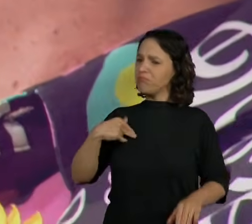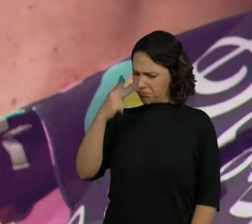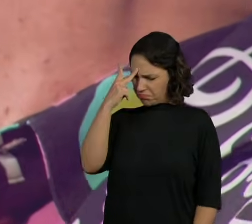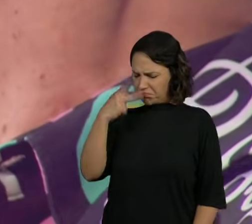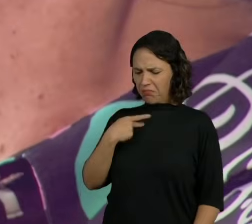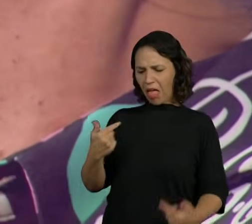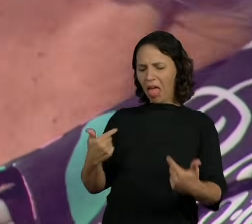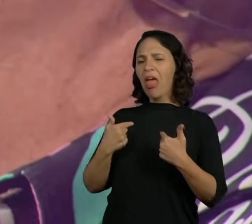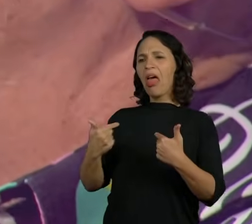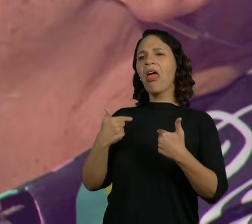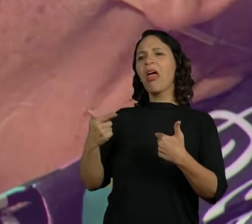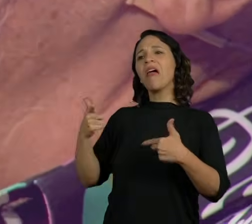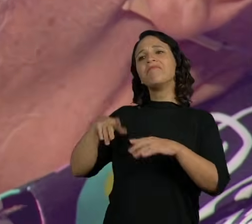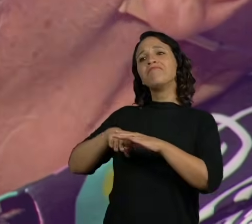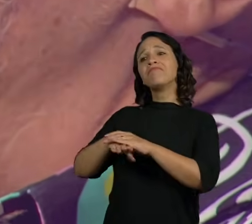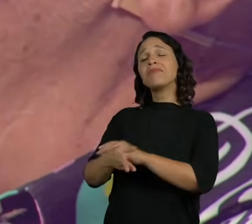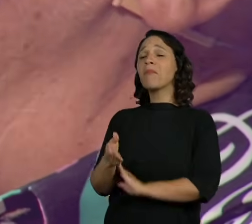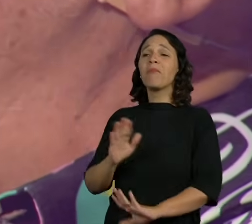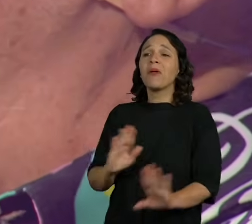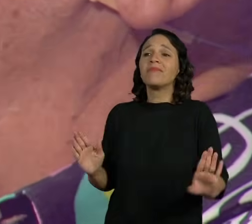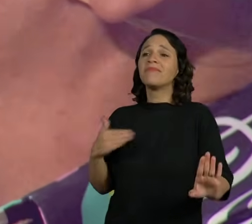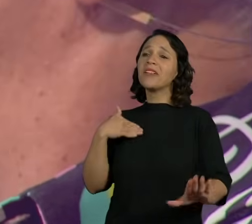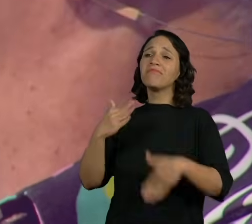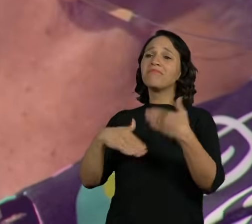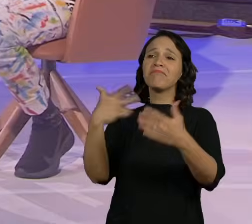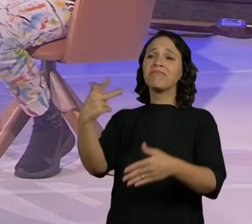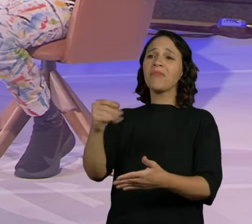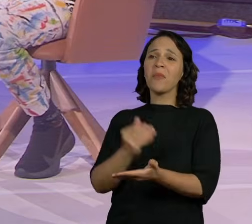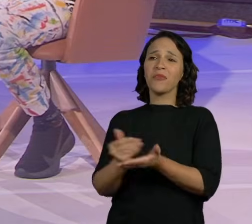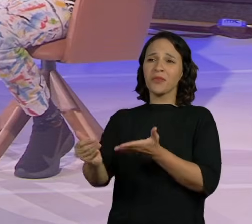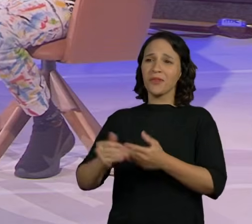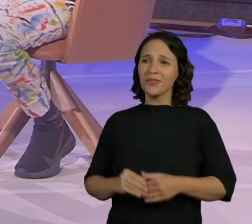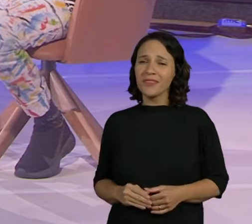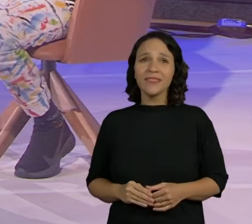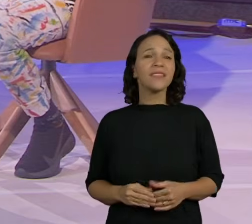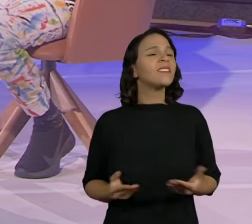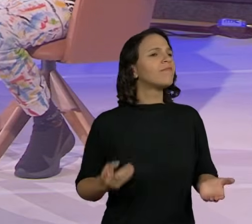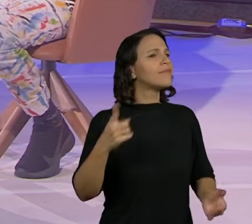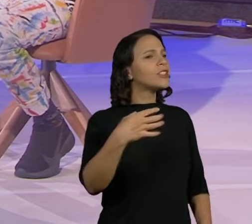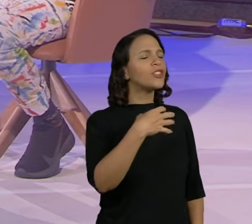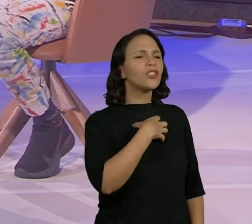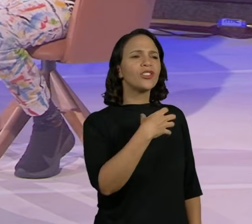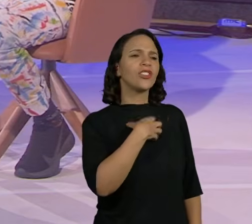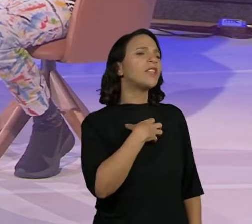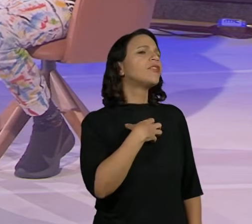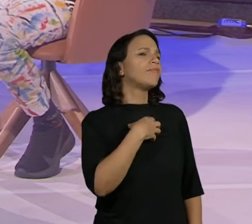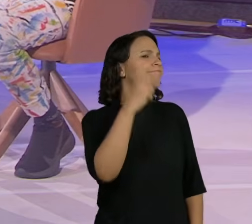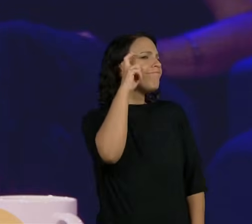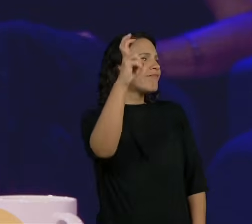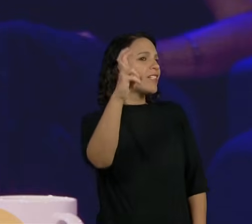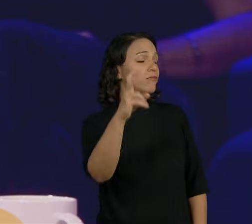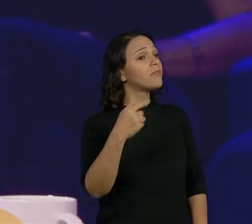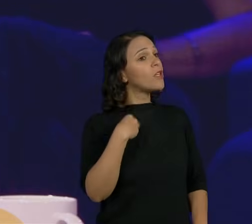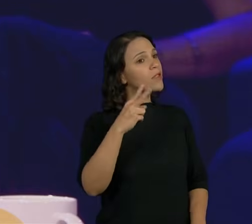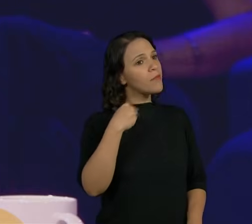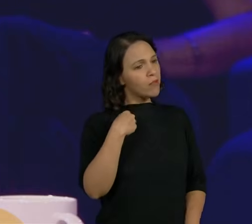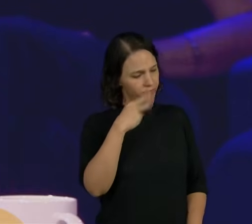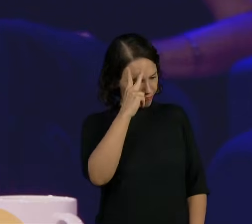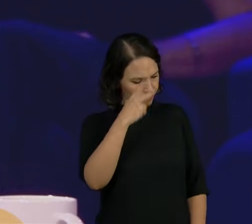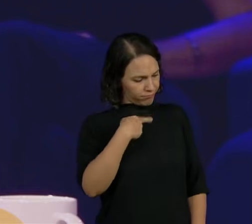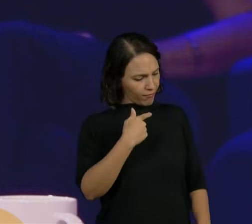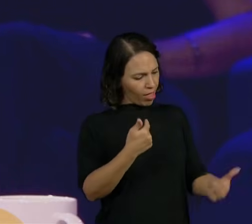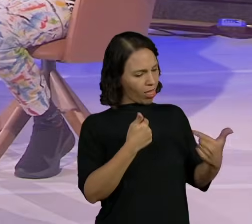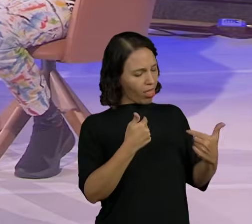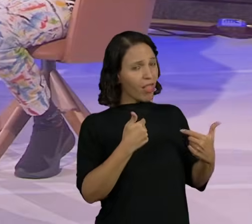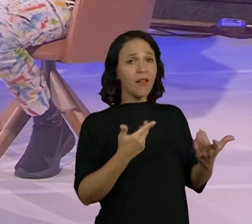de si mesmo, né? Então pronto, aí foi sopa no mel. Que é uma das formas mais inteligentes de humor, a autoironia, né? Isso, eu fazia isso comigo mesmo, né?